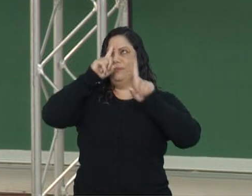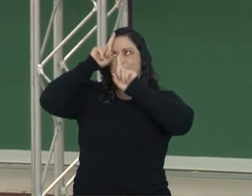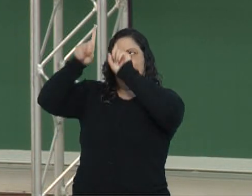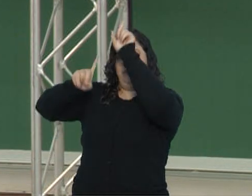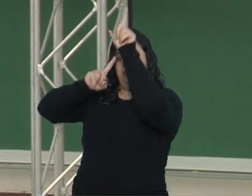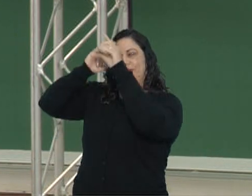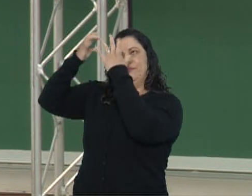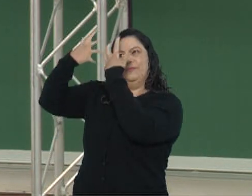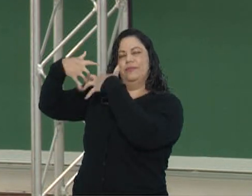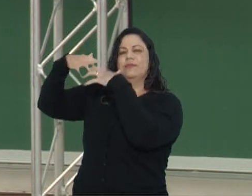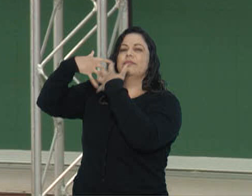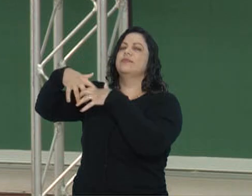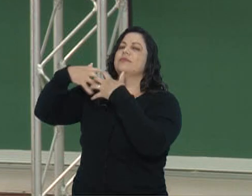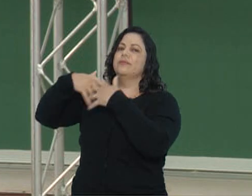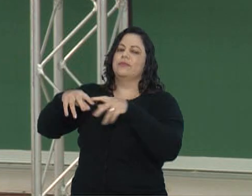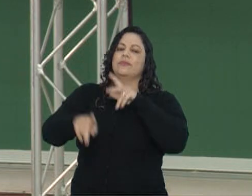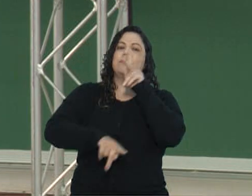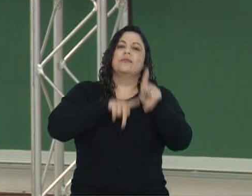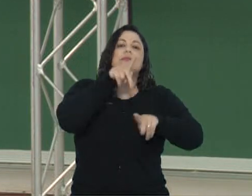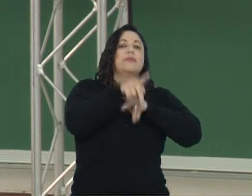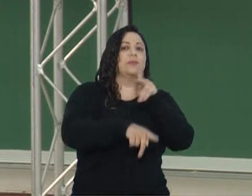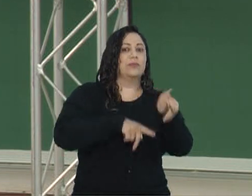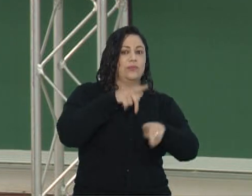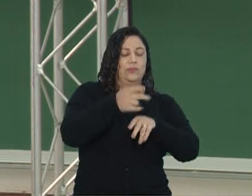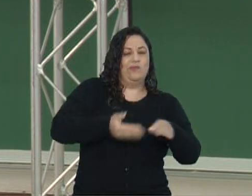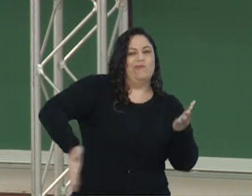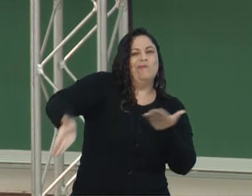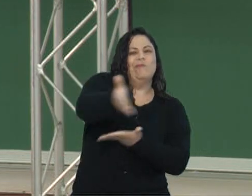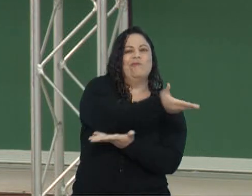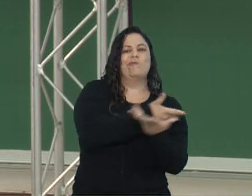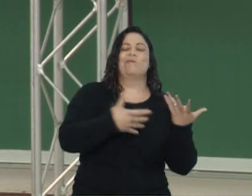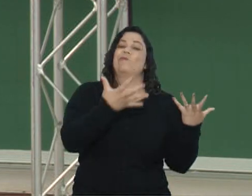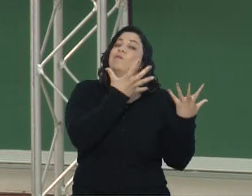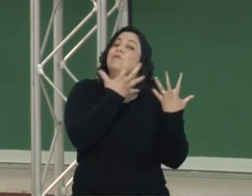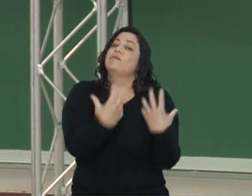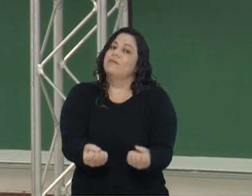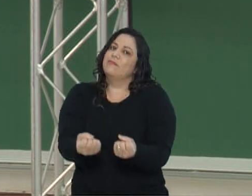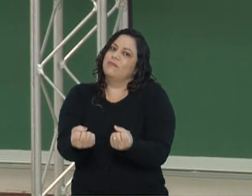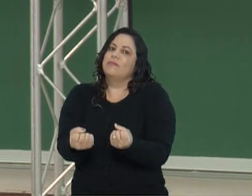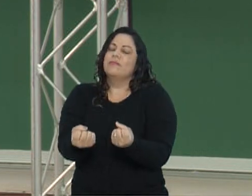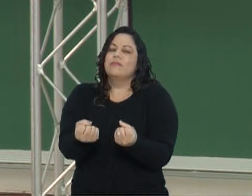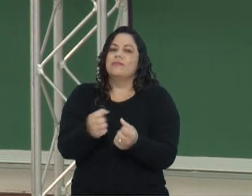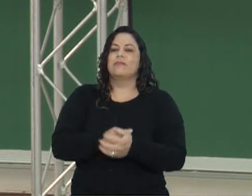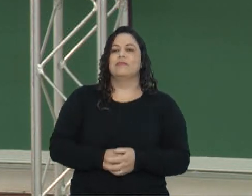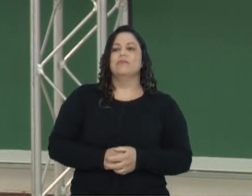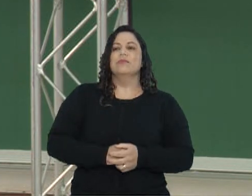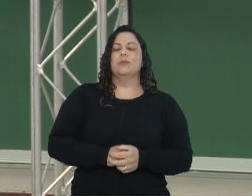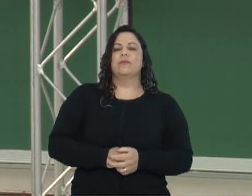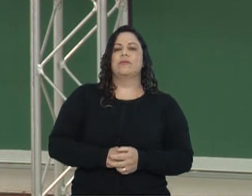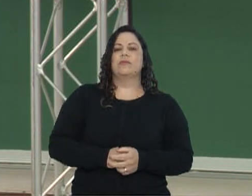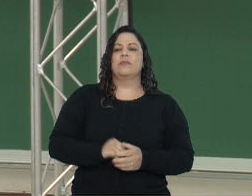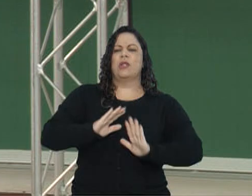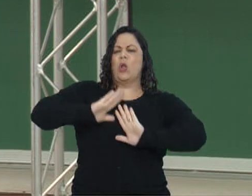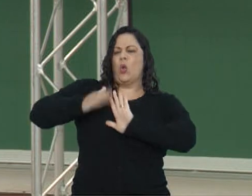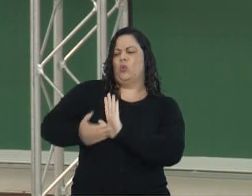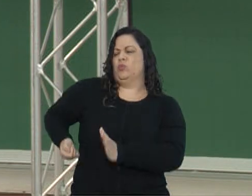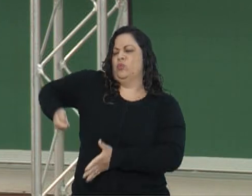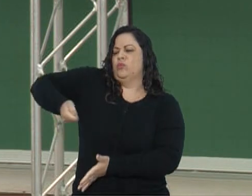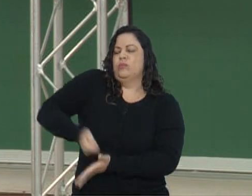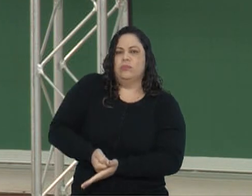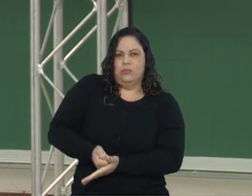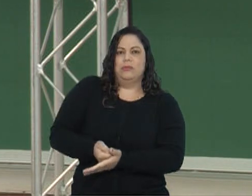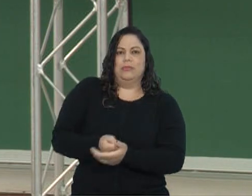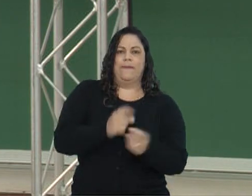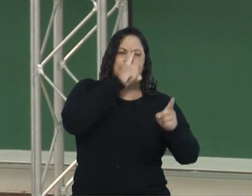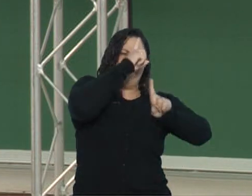ideológico da acepção da população em relação à aceitação daquilo ou não. No autoritarismo é mais goela abaixo, no totalitarismo há